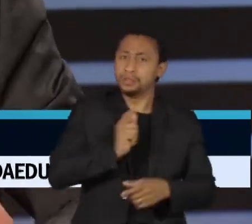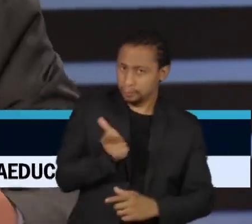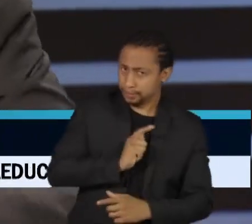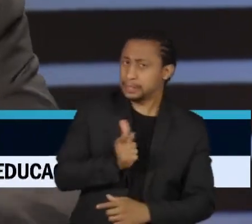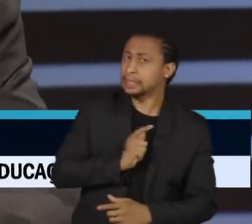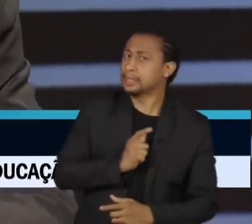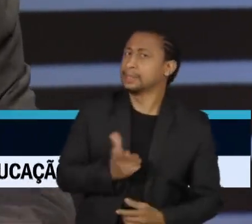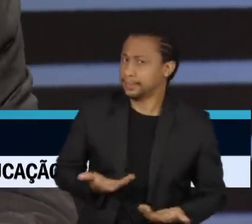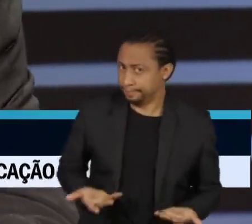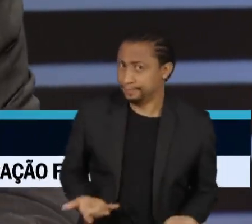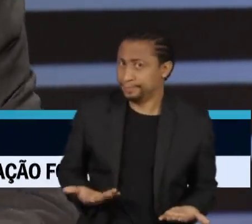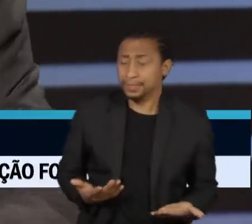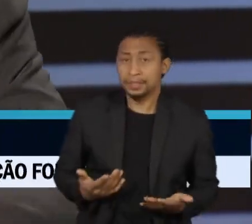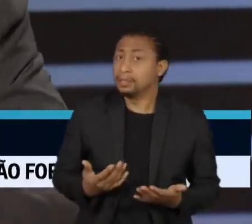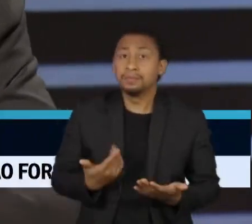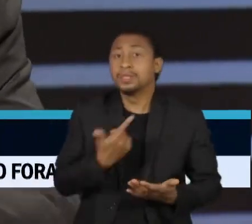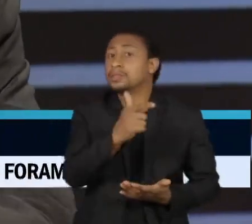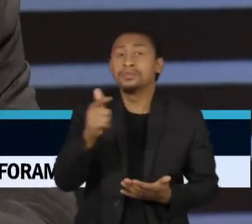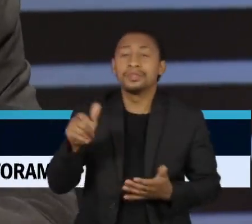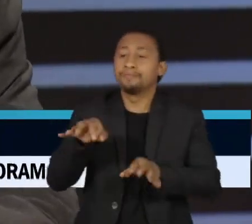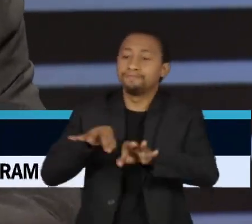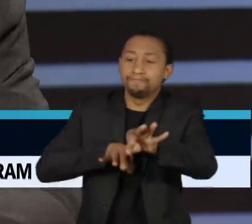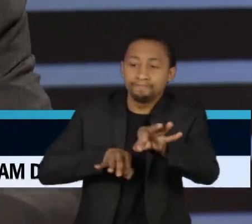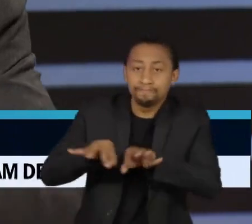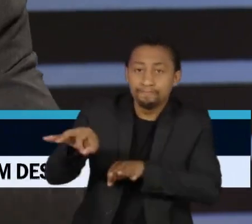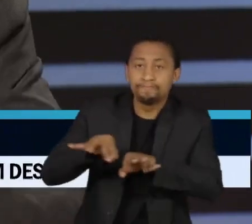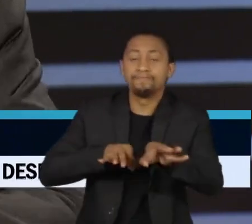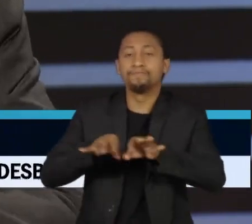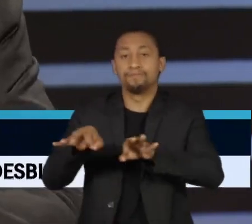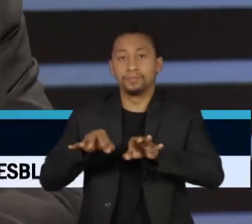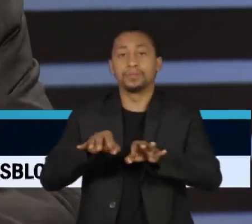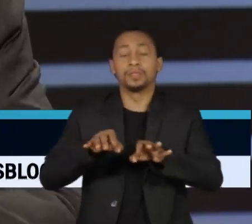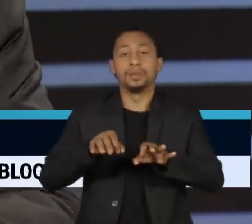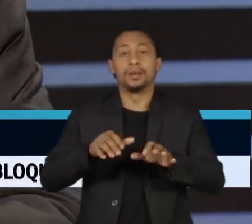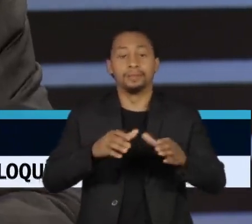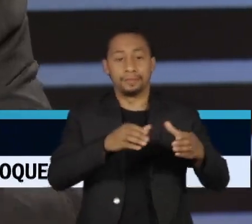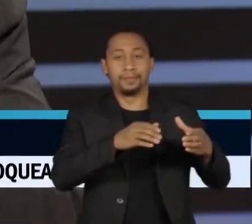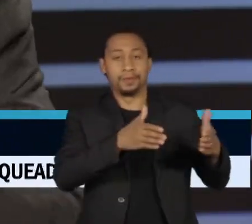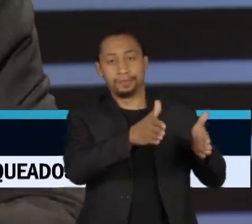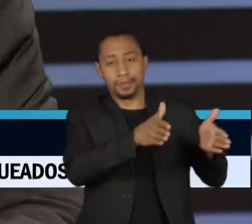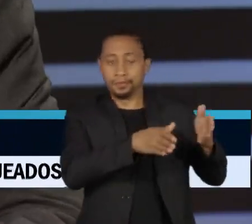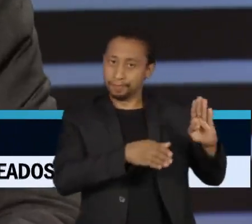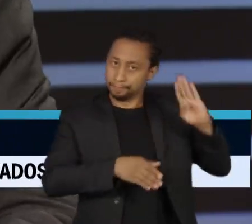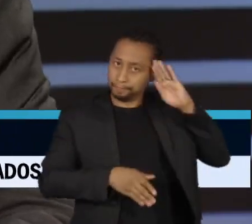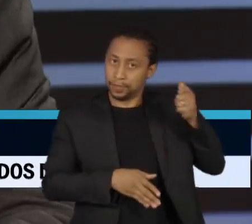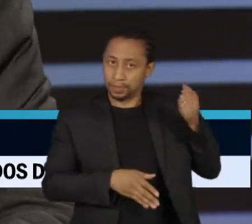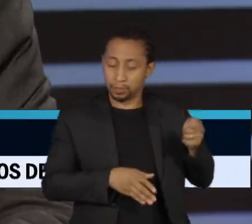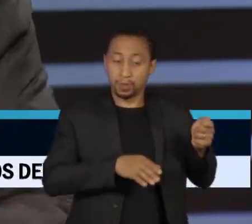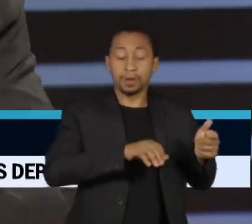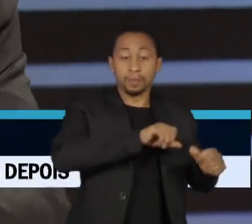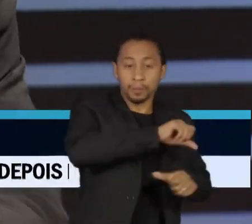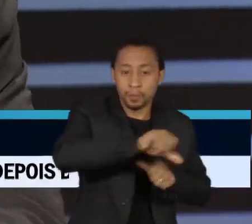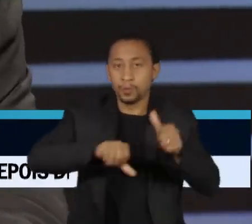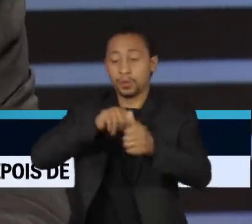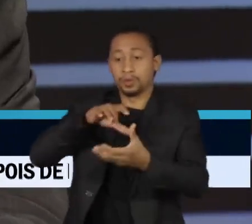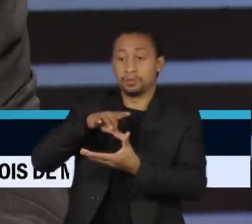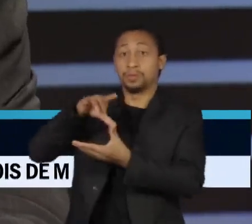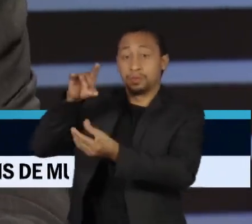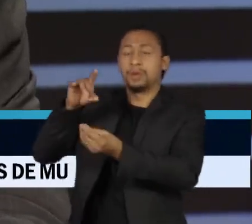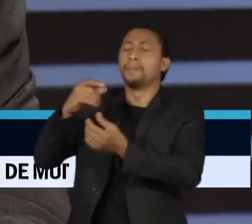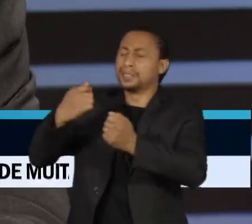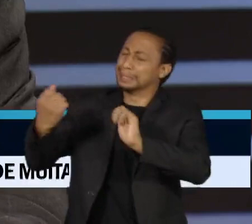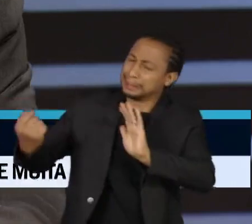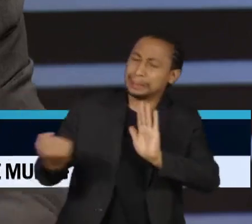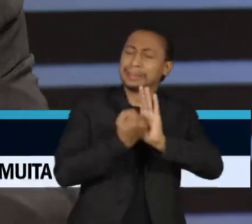não tivemos uma transição em que realmente a gente olhou para o nosso passado e falou, isso não pode se repetir. Isso não pode acontecer